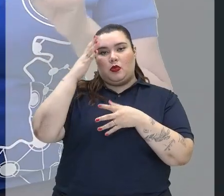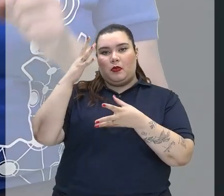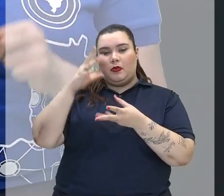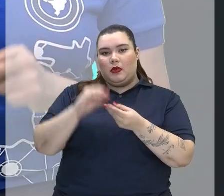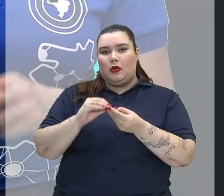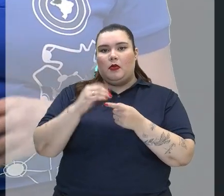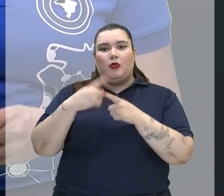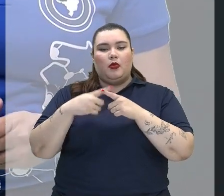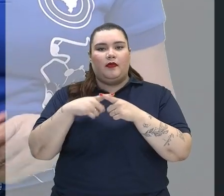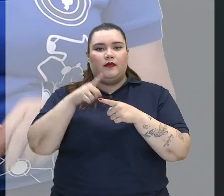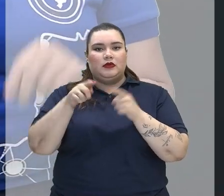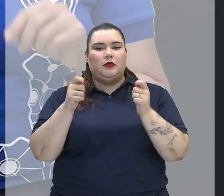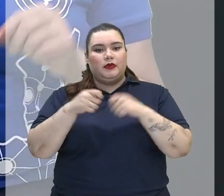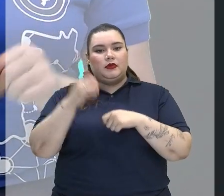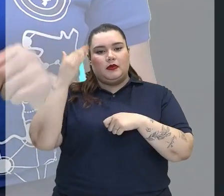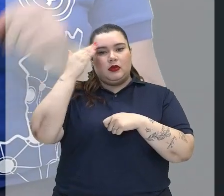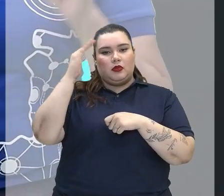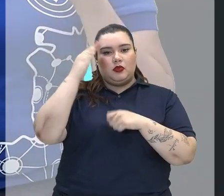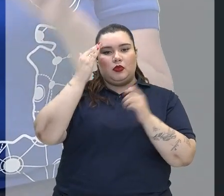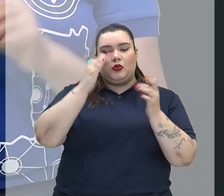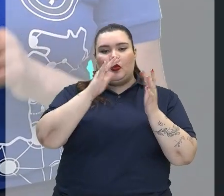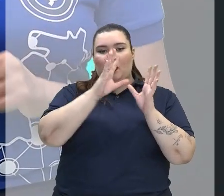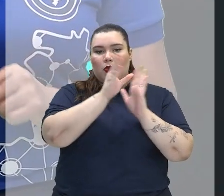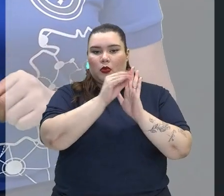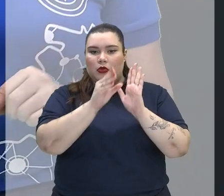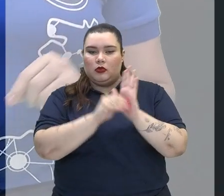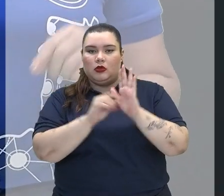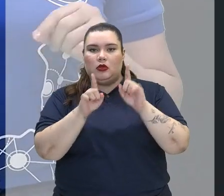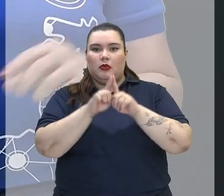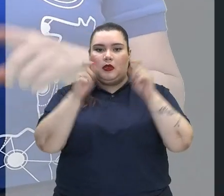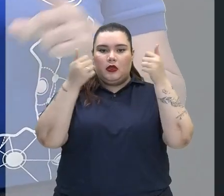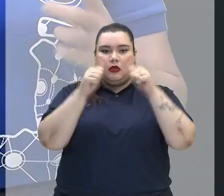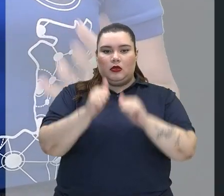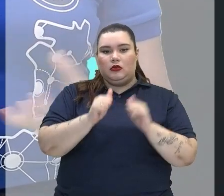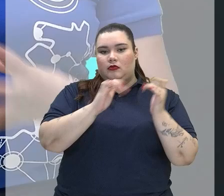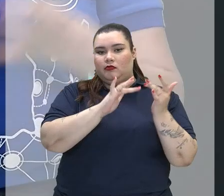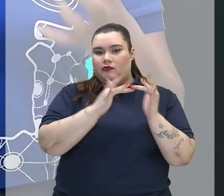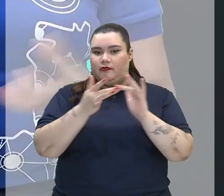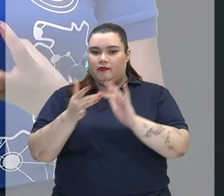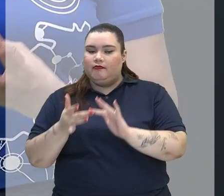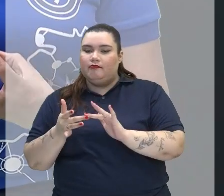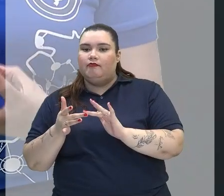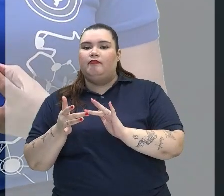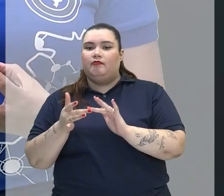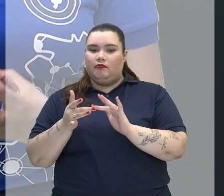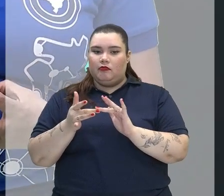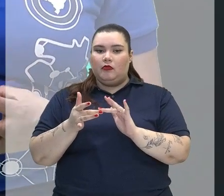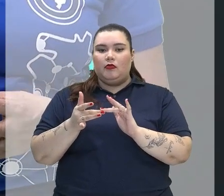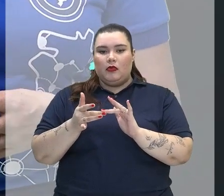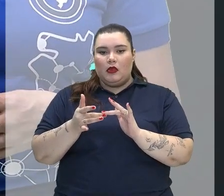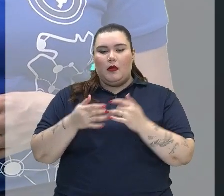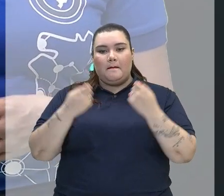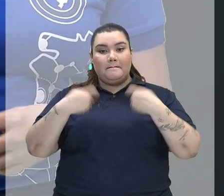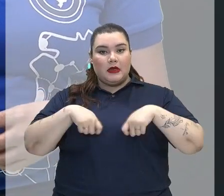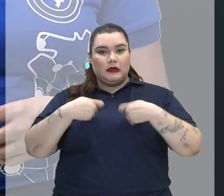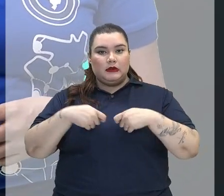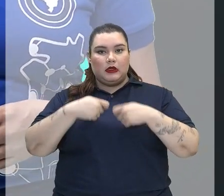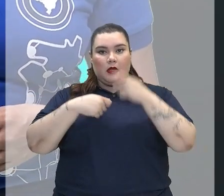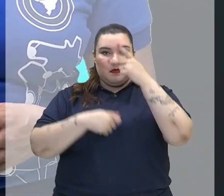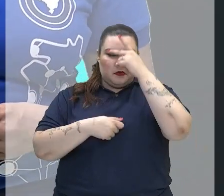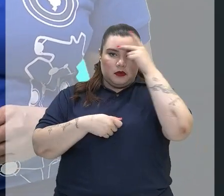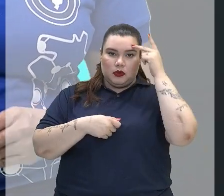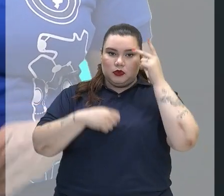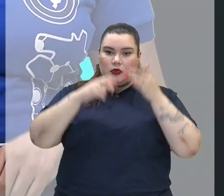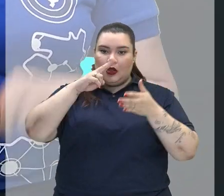da interpretação do conteúdo e da análise do contexto, do texto como todo, né, exigindo